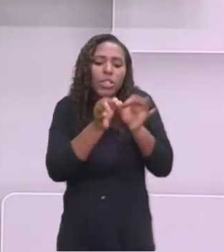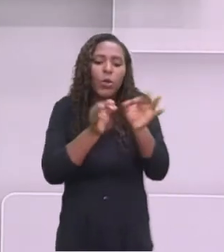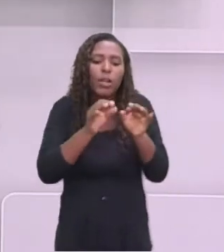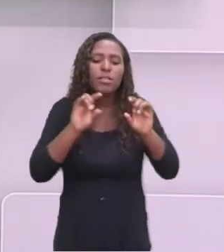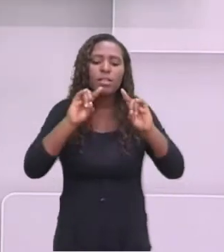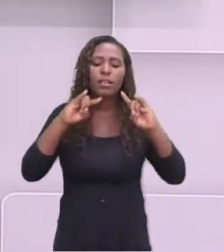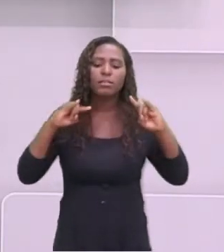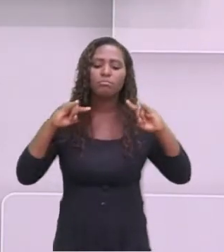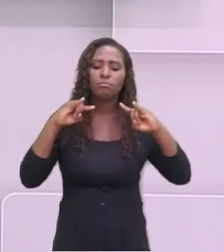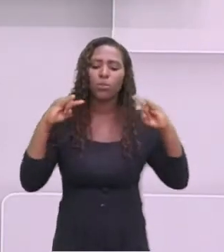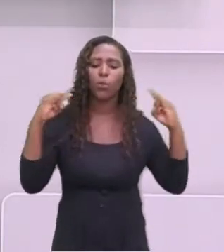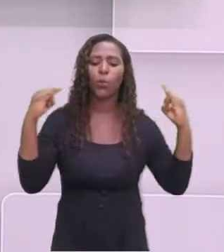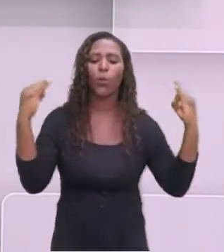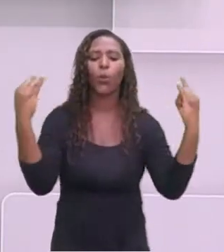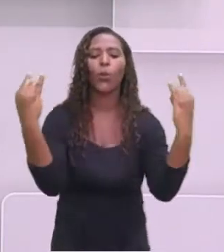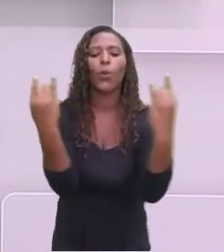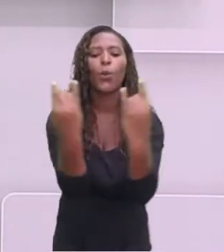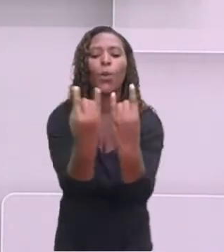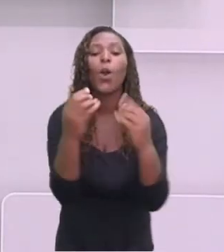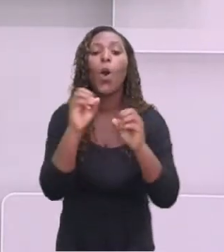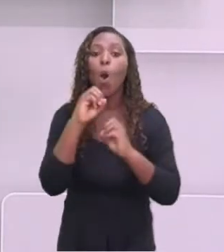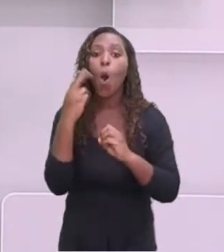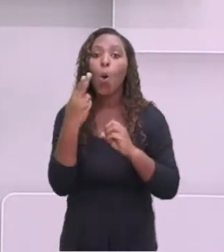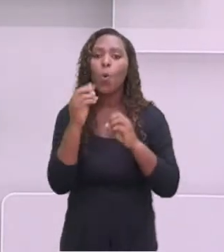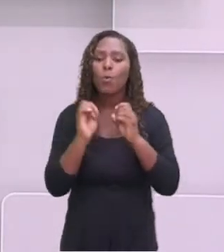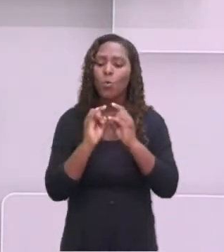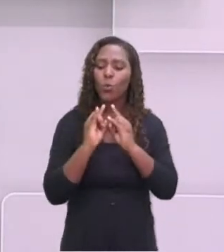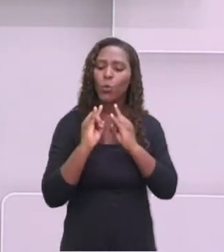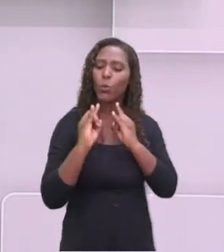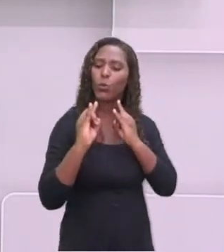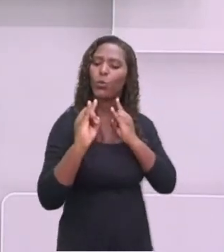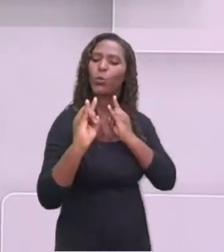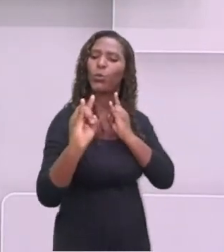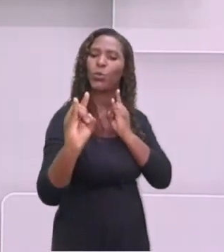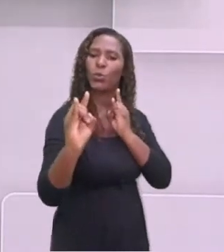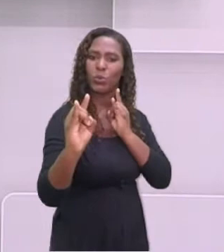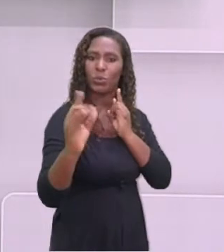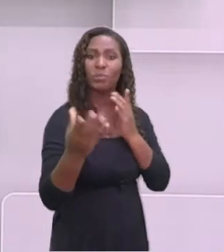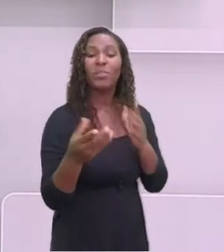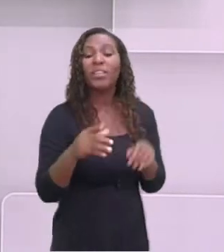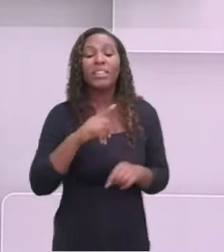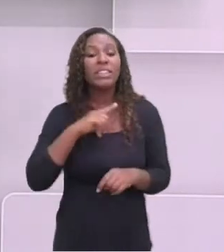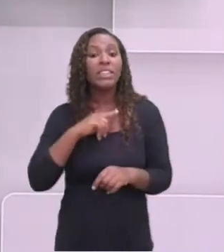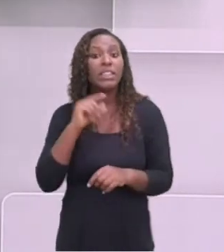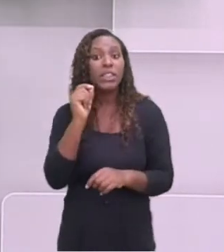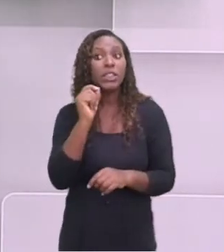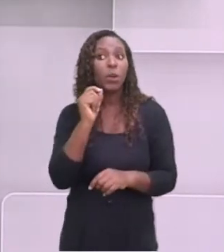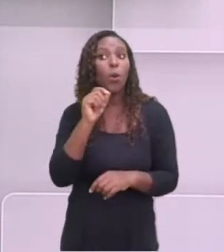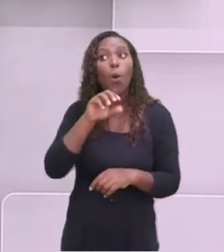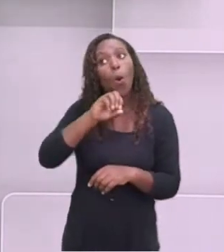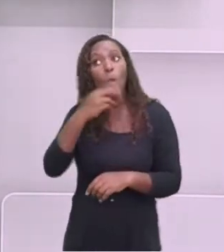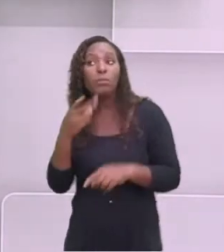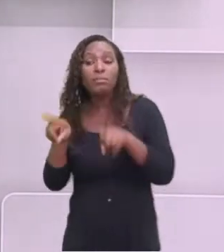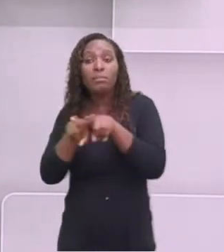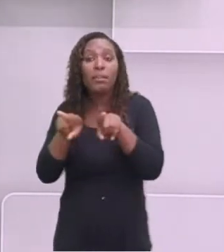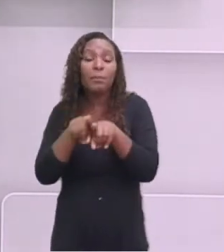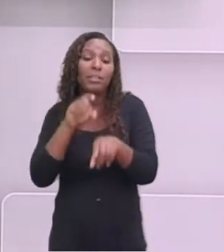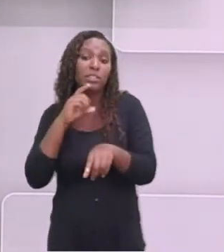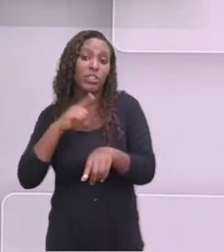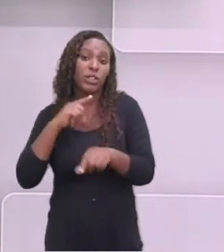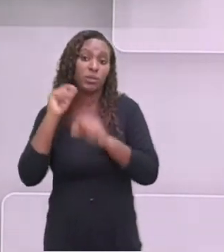apenas uma casa grande, comum a todos. As aldeias estabeleciam entre